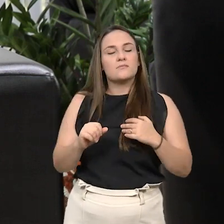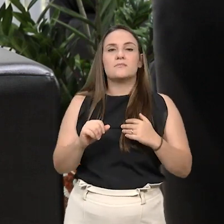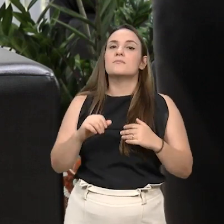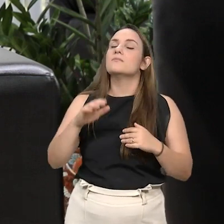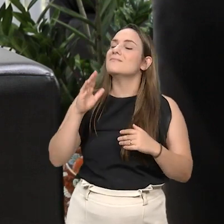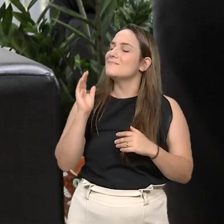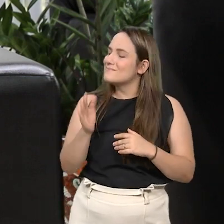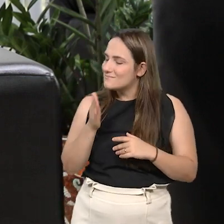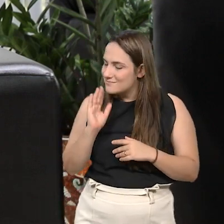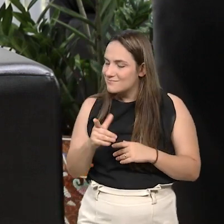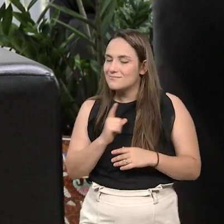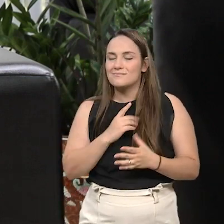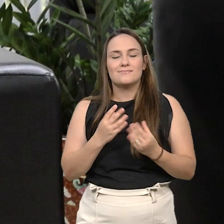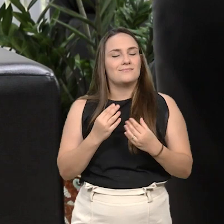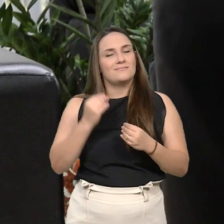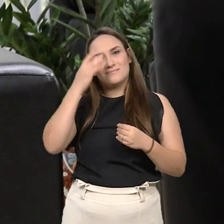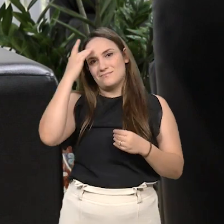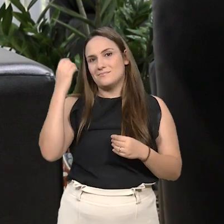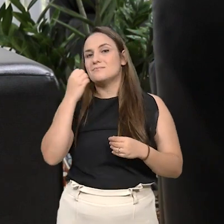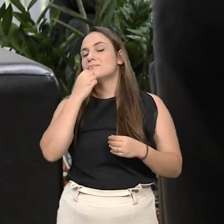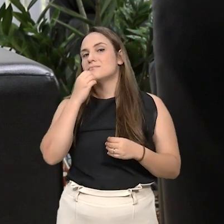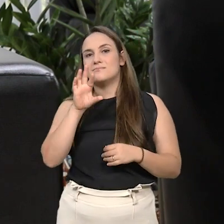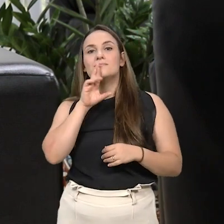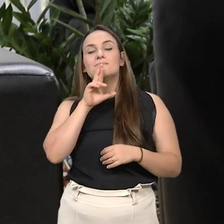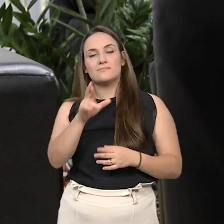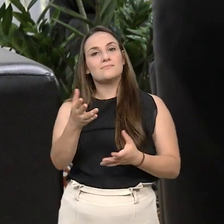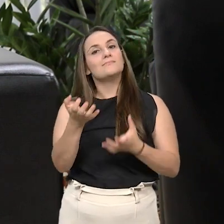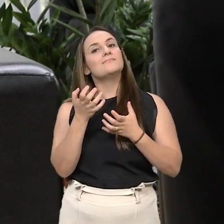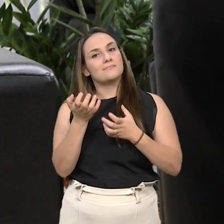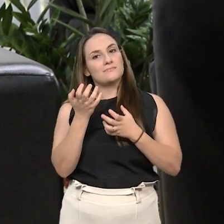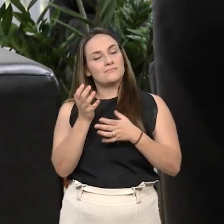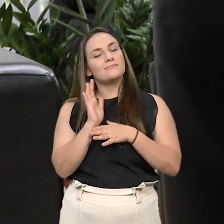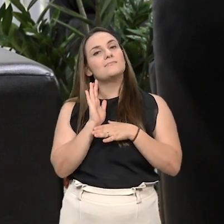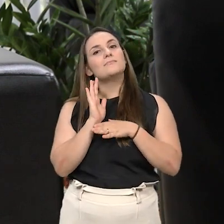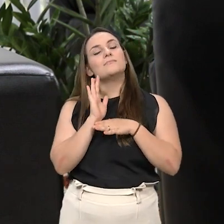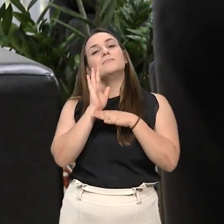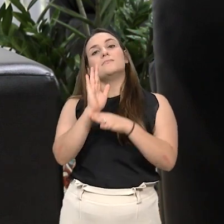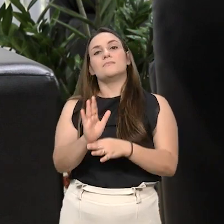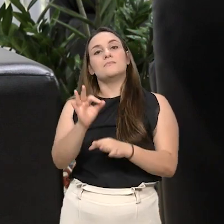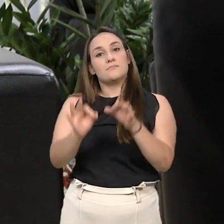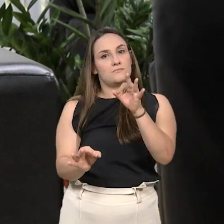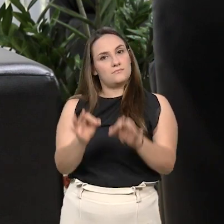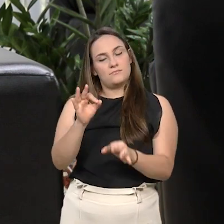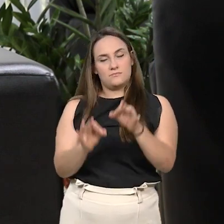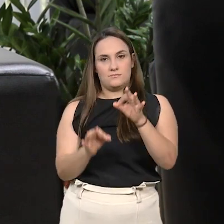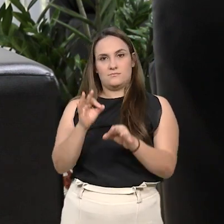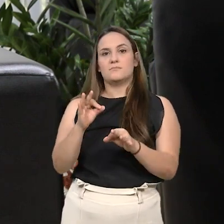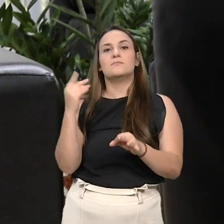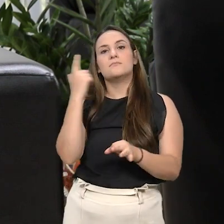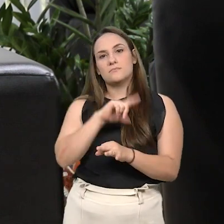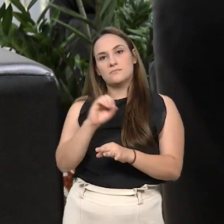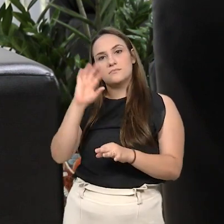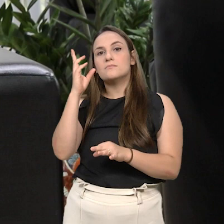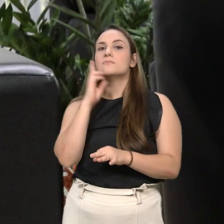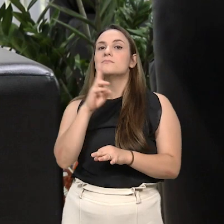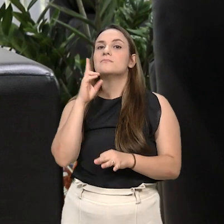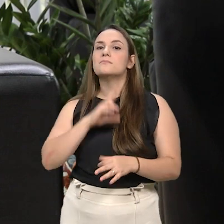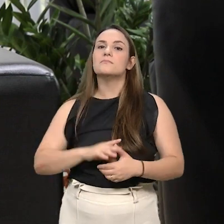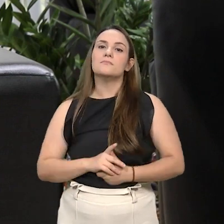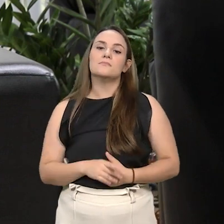várias e inúmeras pessoas muito bem intencionadas querendo fazer com que o judiciário como um todo funcione.